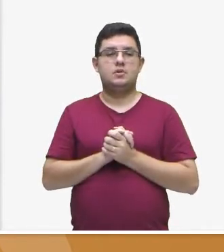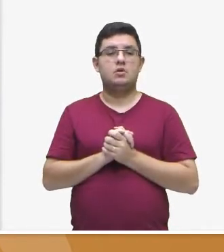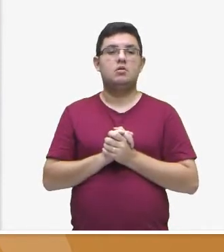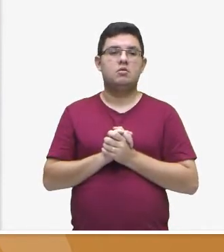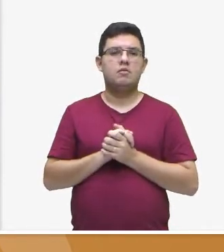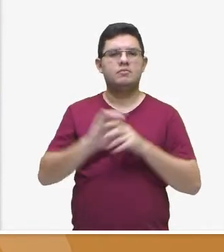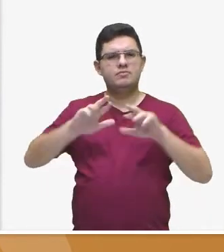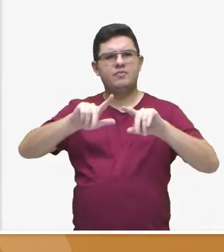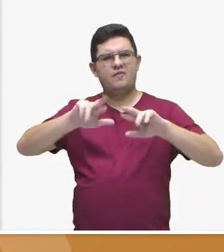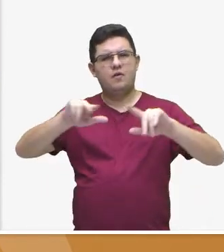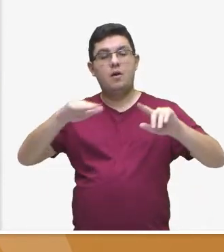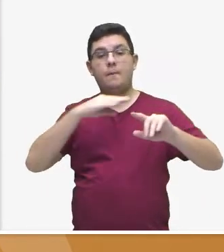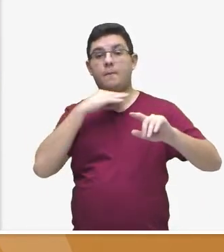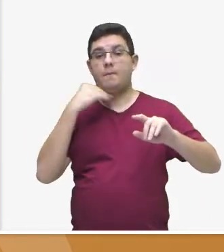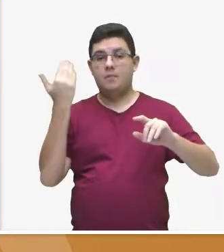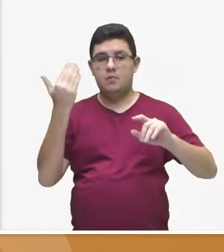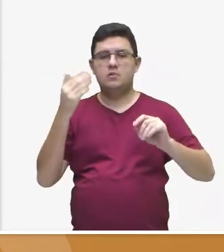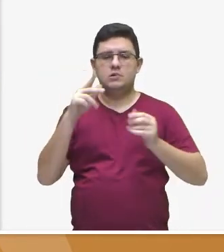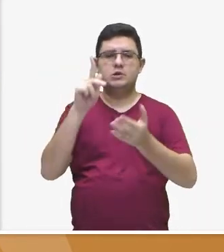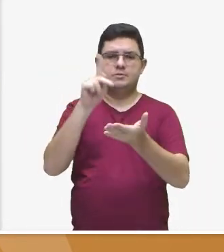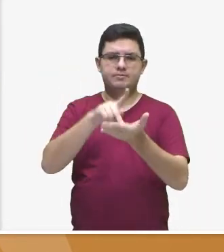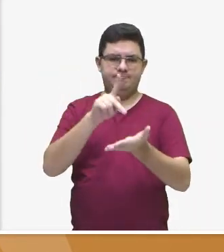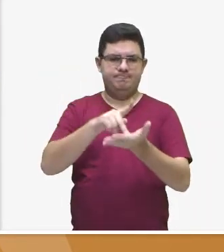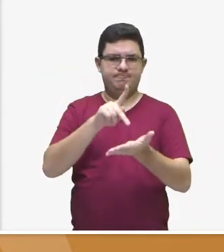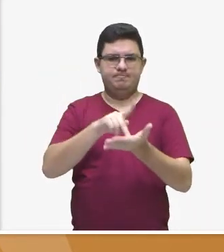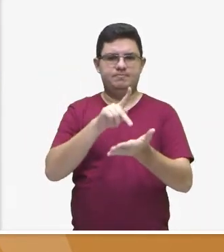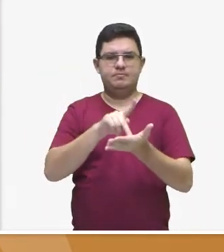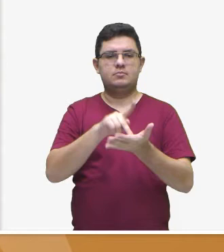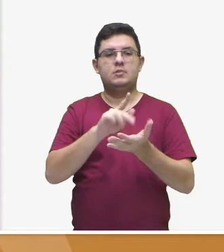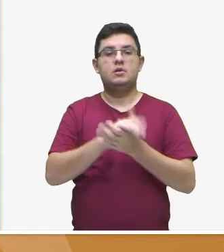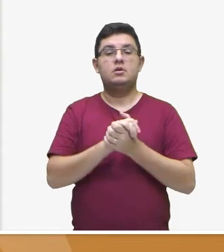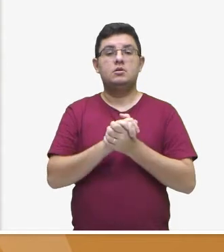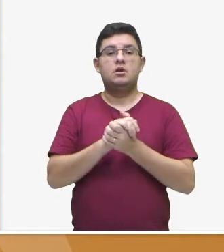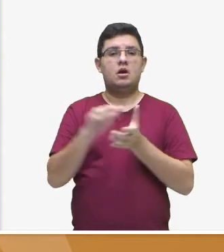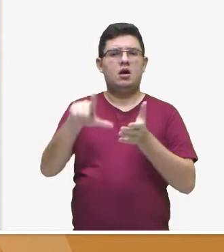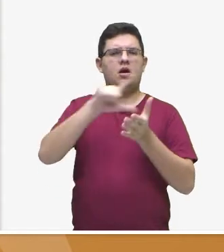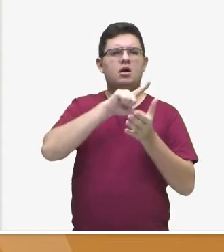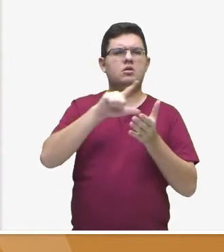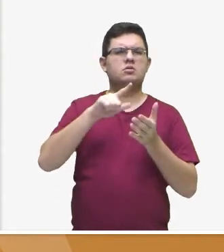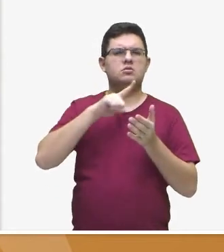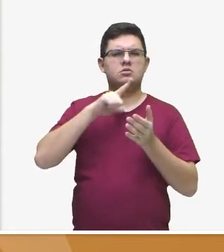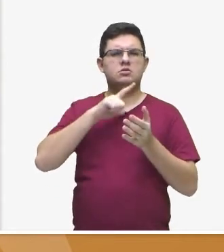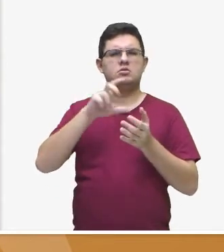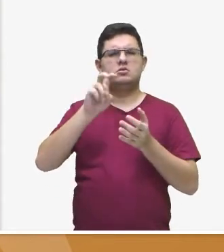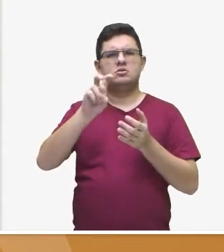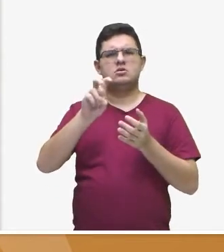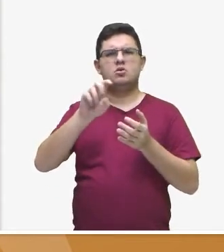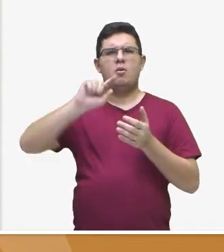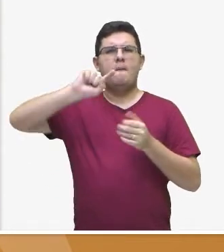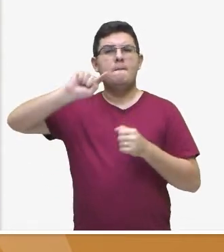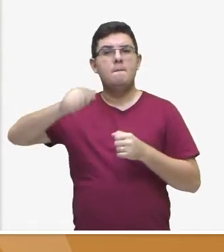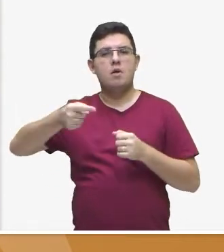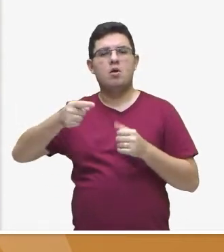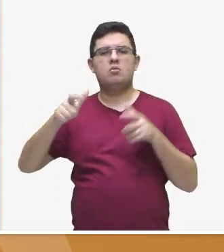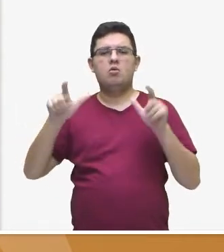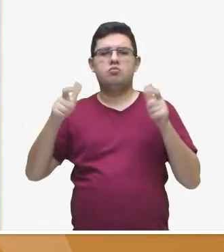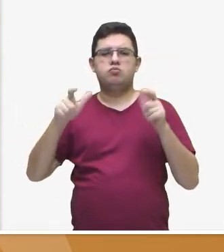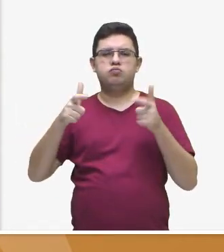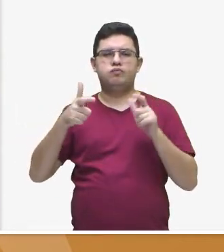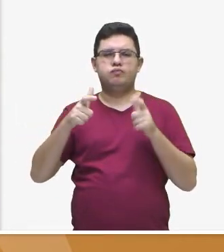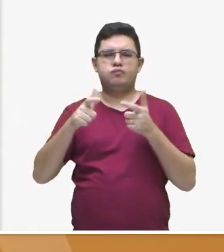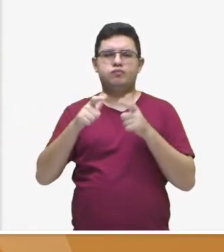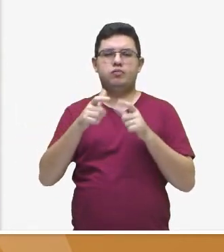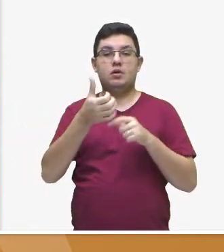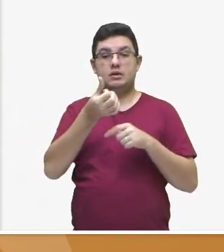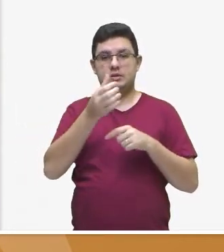dizimação realmente, né? Você sair de 5 milhões para 600, 900 mil é uma